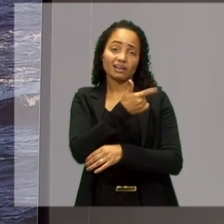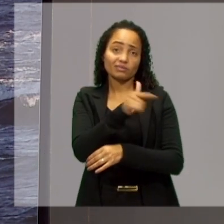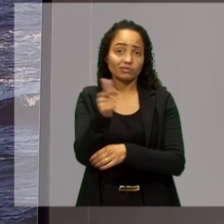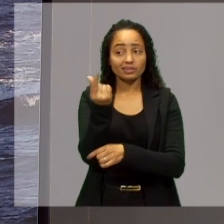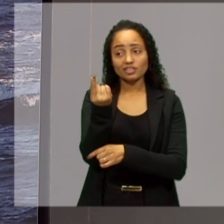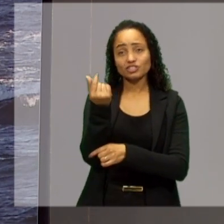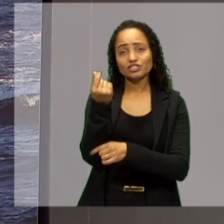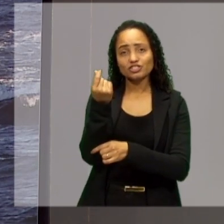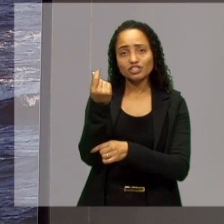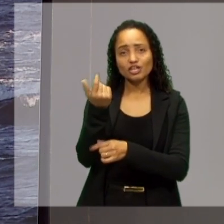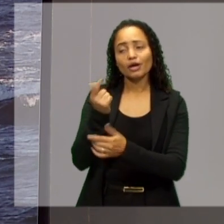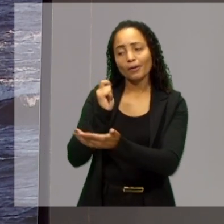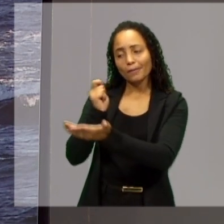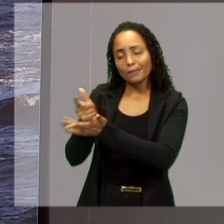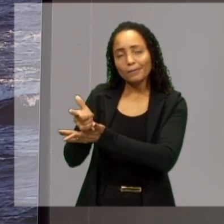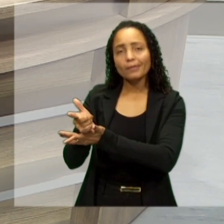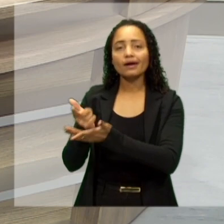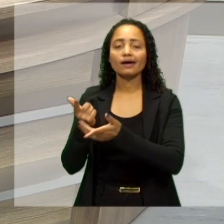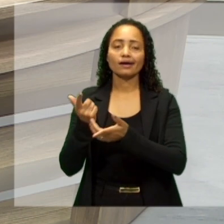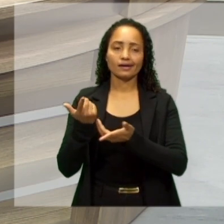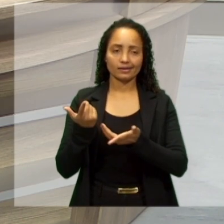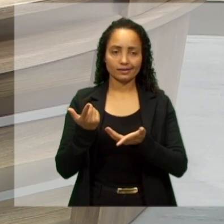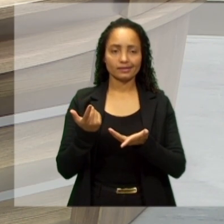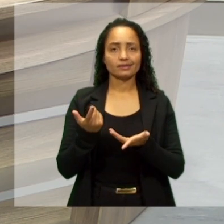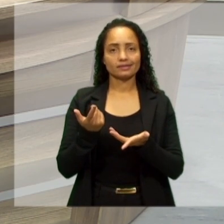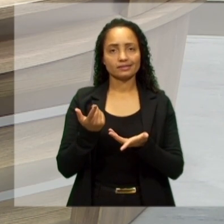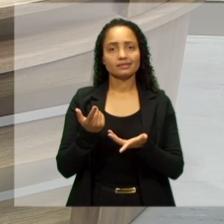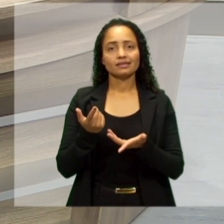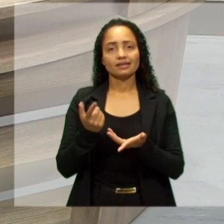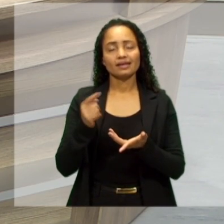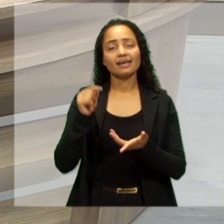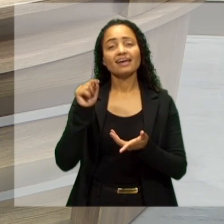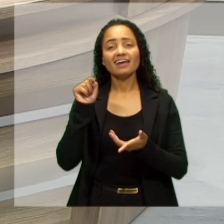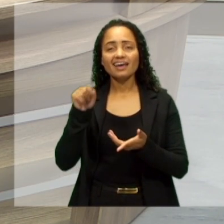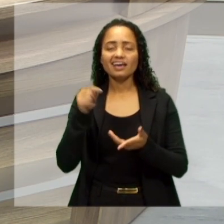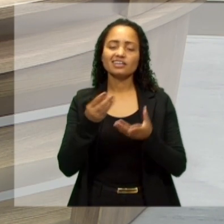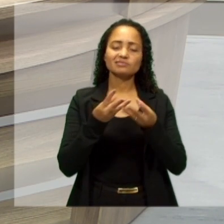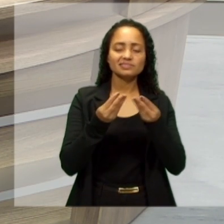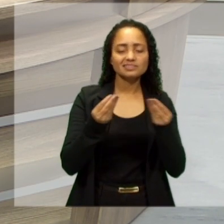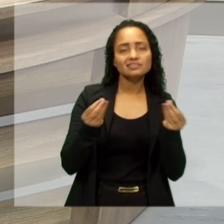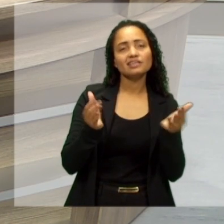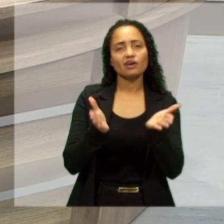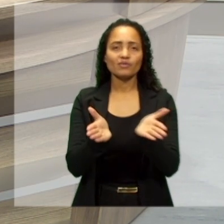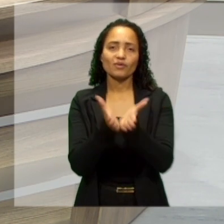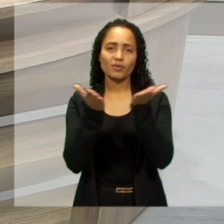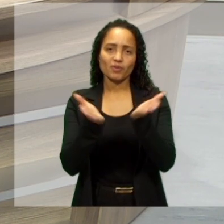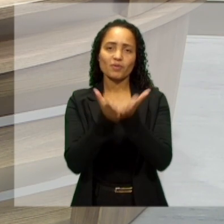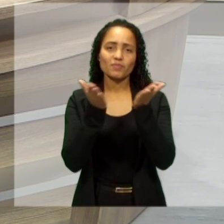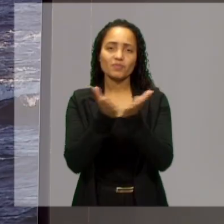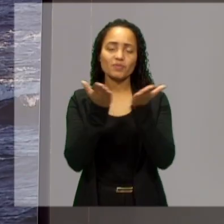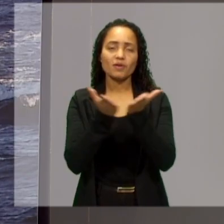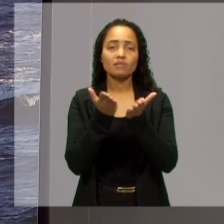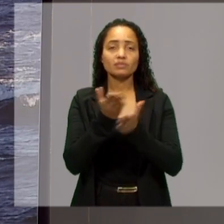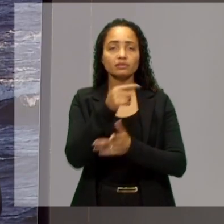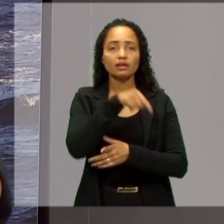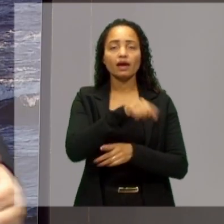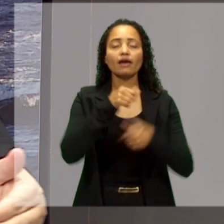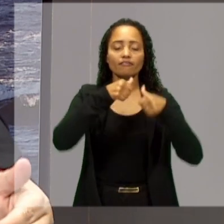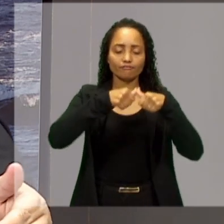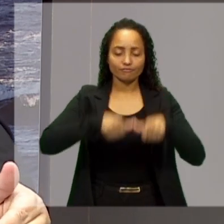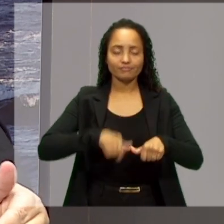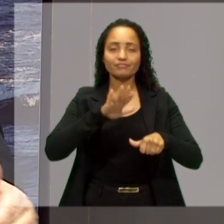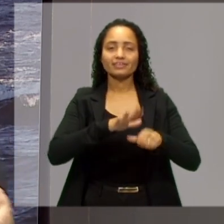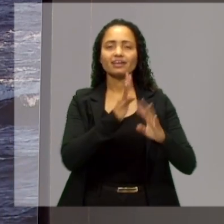para arcar com os custos, então ela já tem um quadro mais sensível em todos os sentidos, né? E aí ter que, de repente,